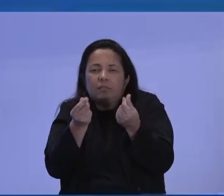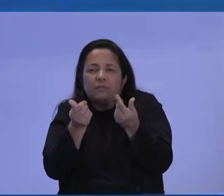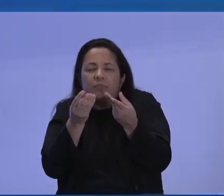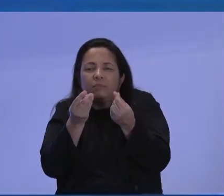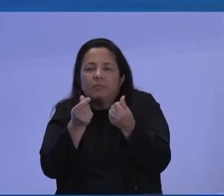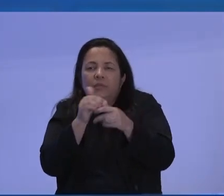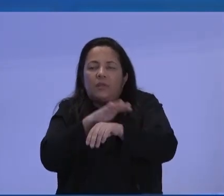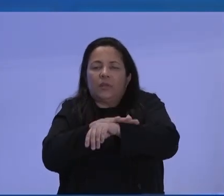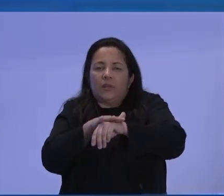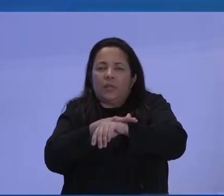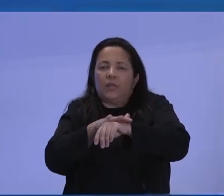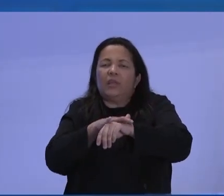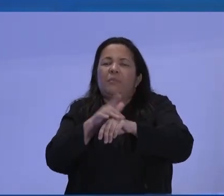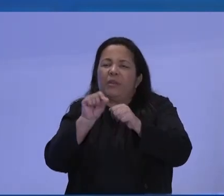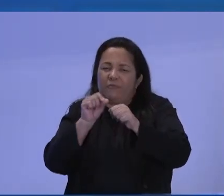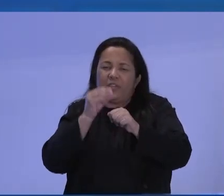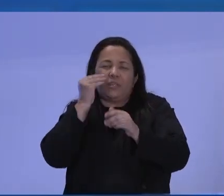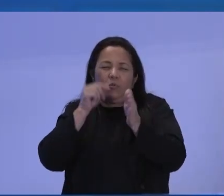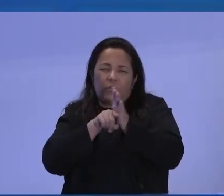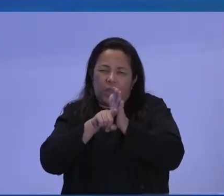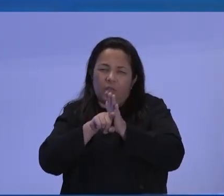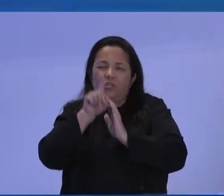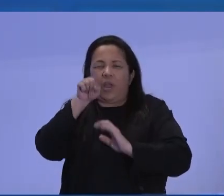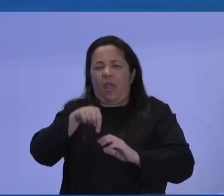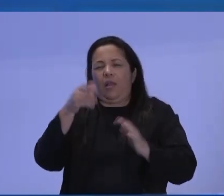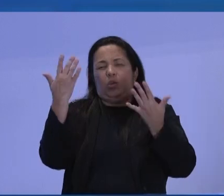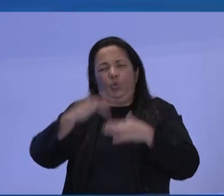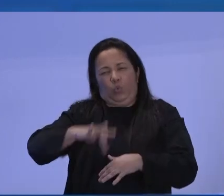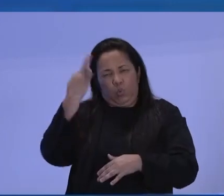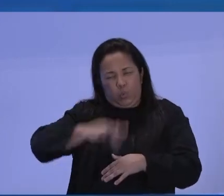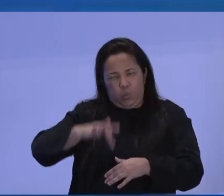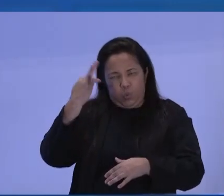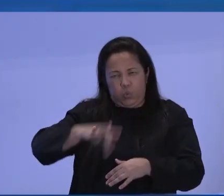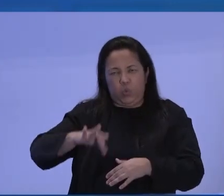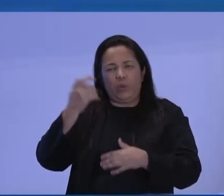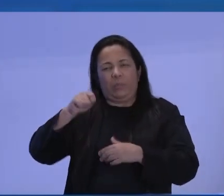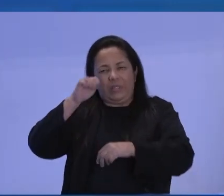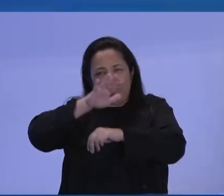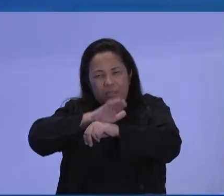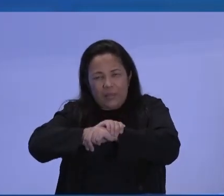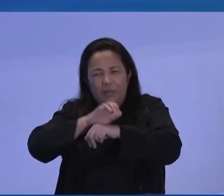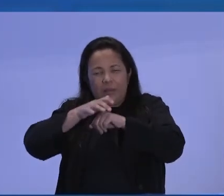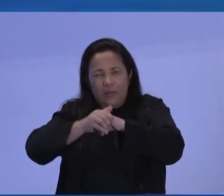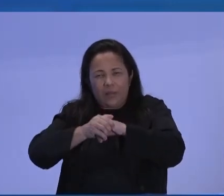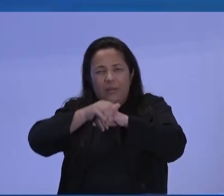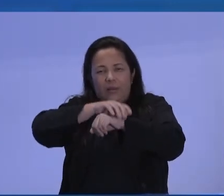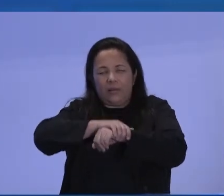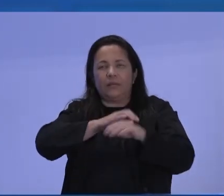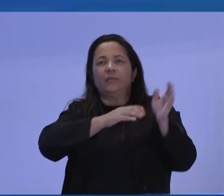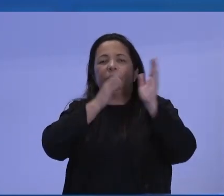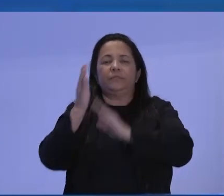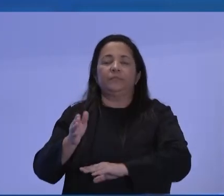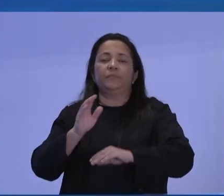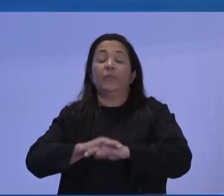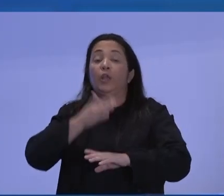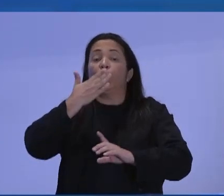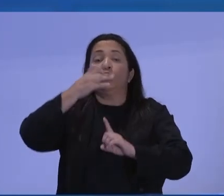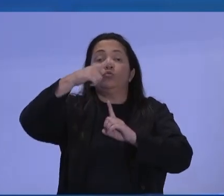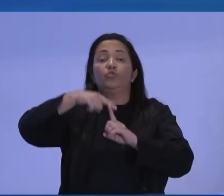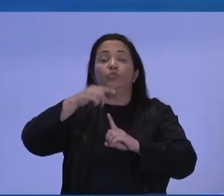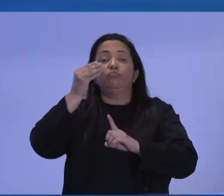térmica, dolorosa e tátil. Então, a importância de se falar do diagnóstico